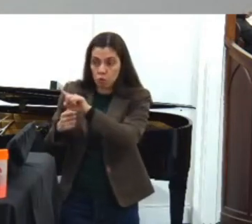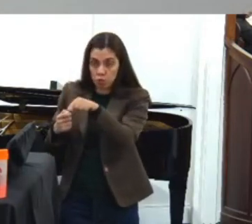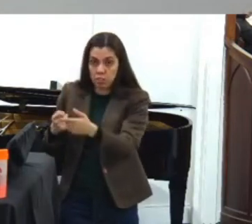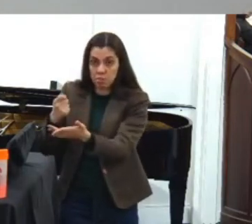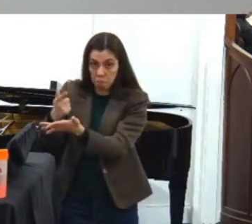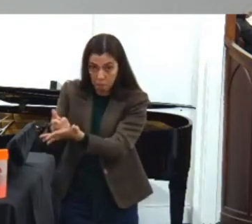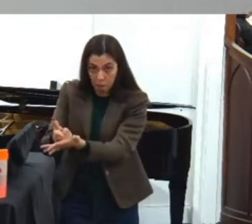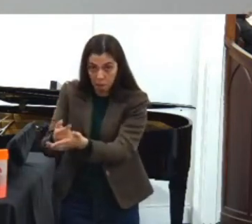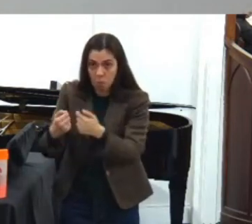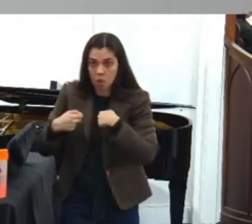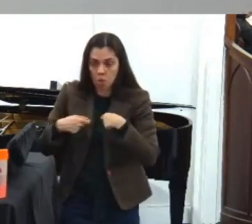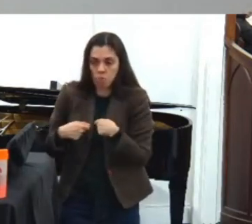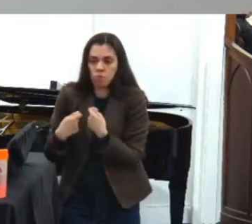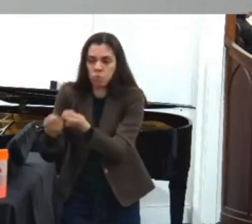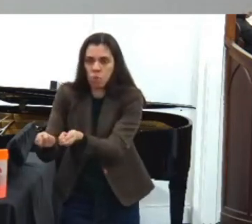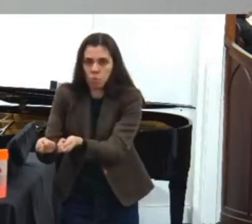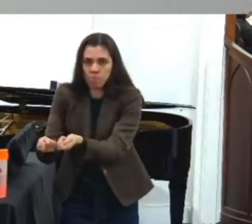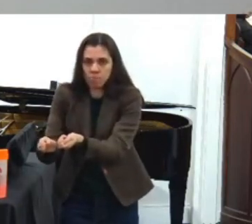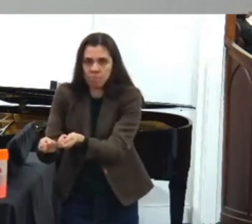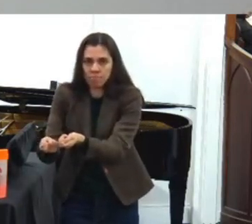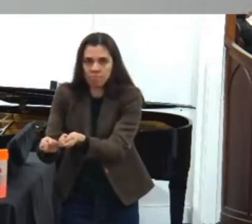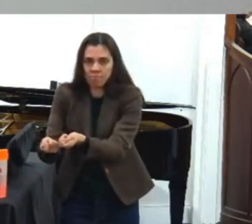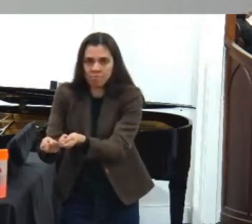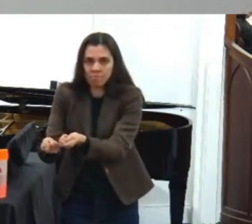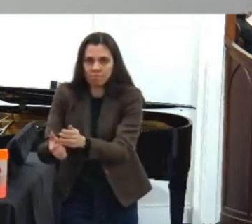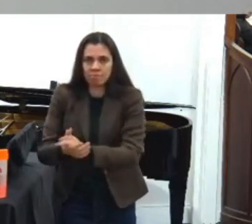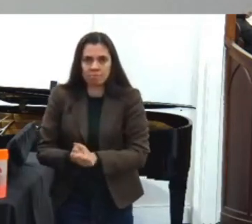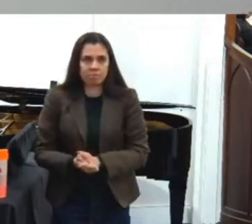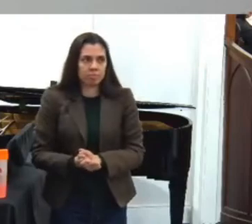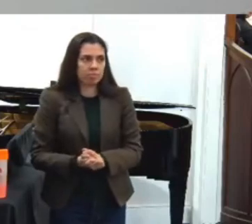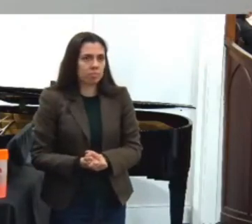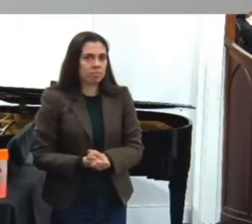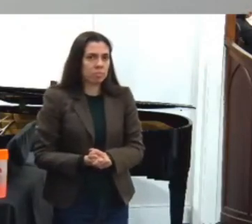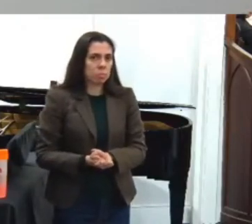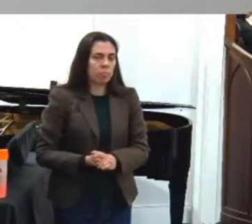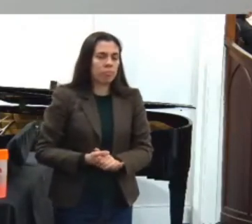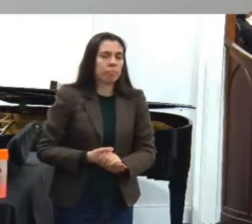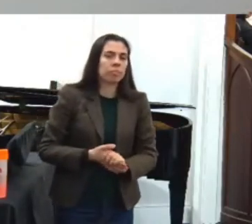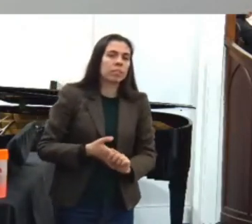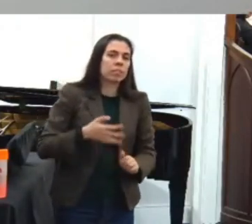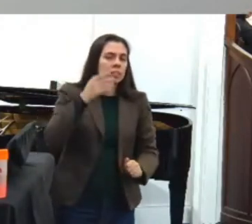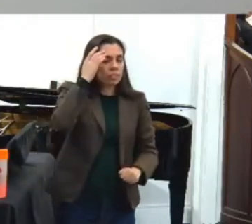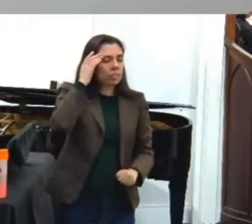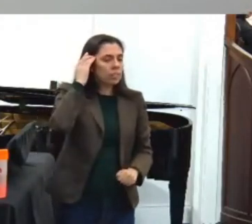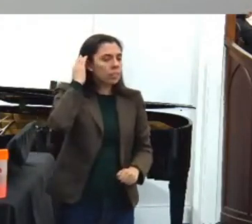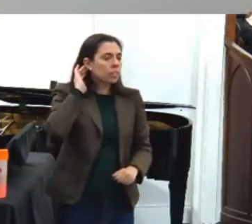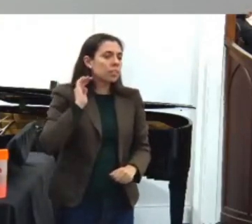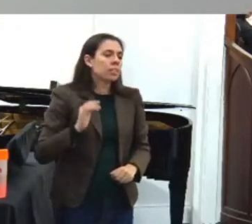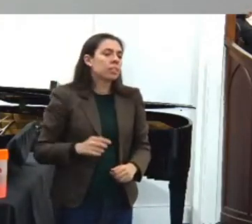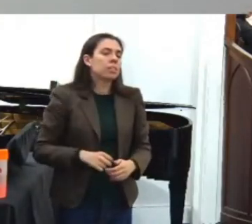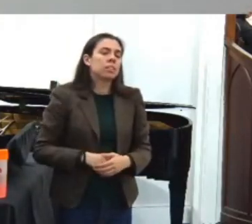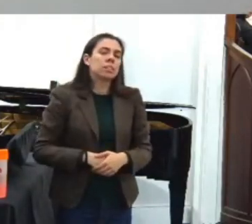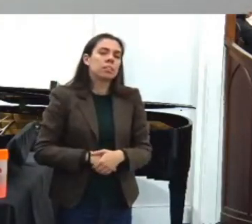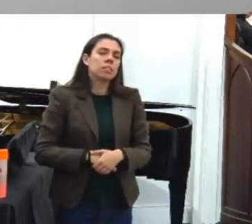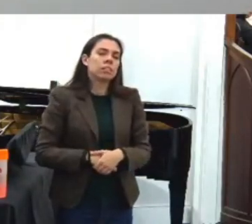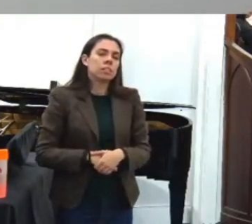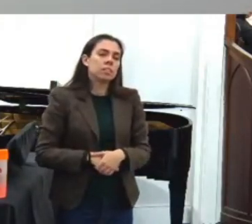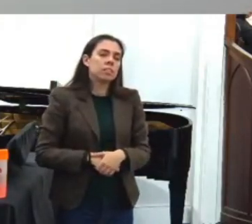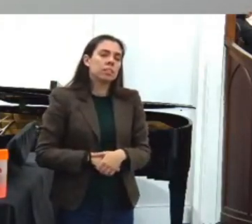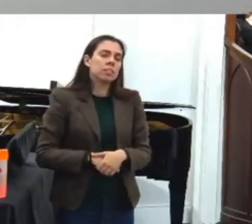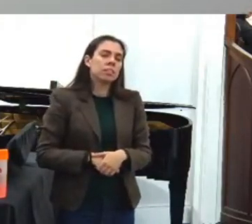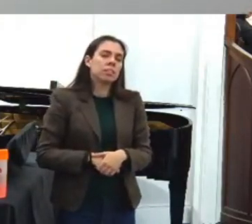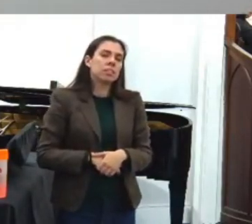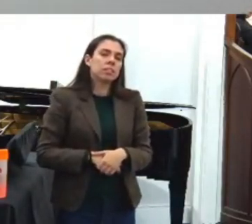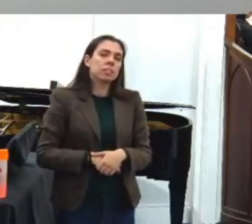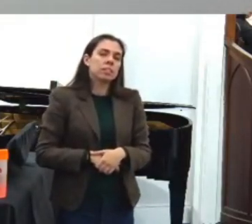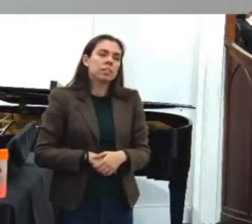de uma palavra que o Senhor mesmo deu a Isaías no capítulo 55, verso 1. E vocês